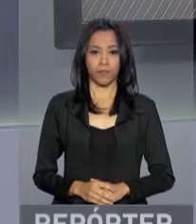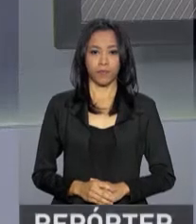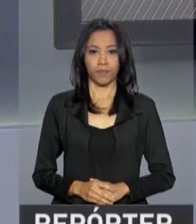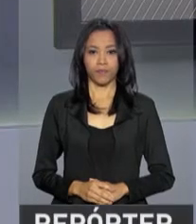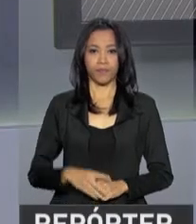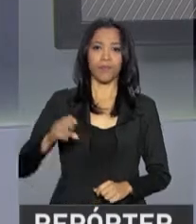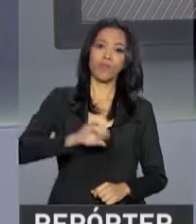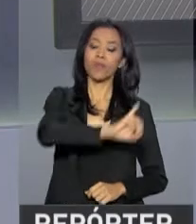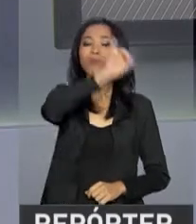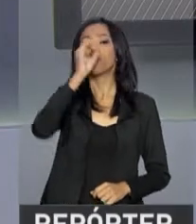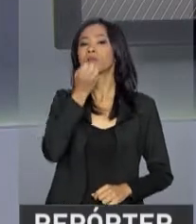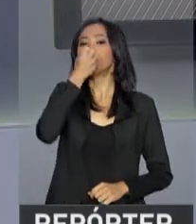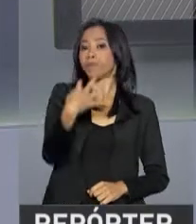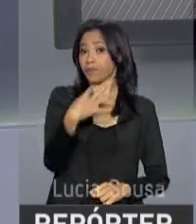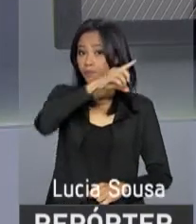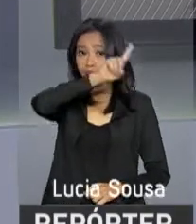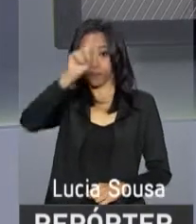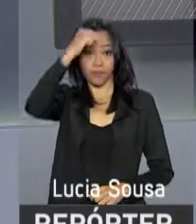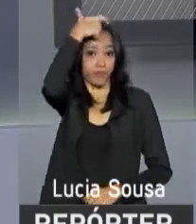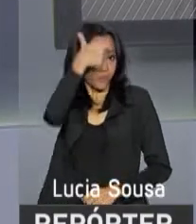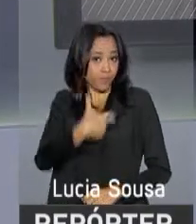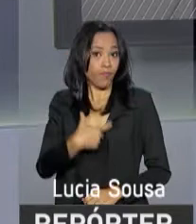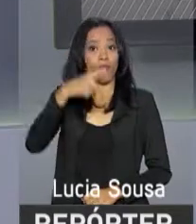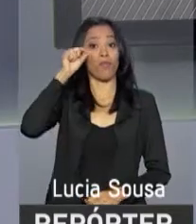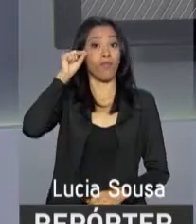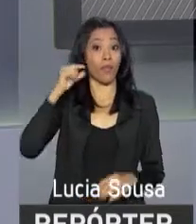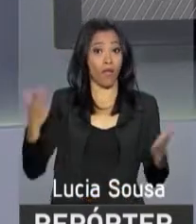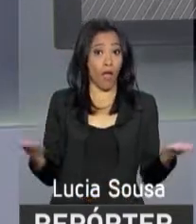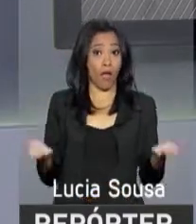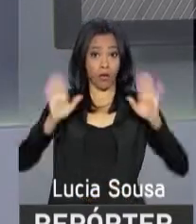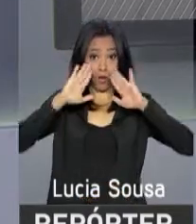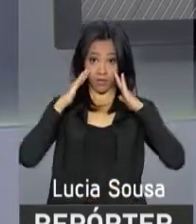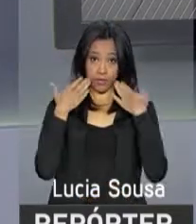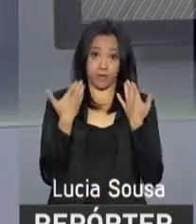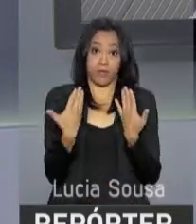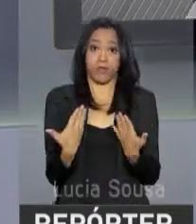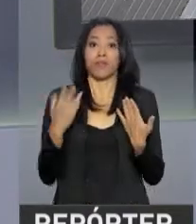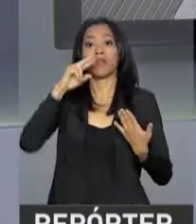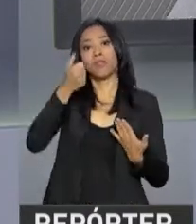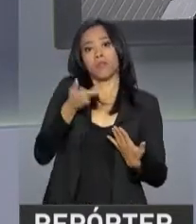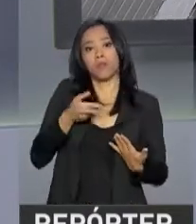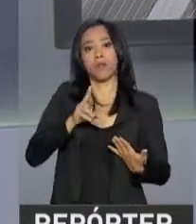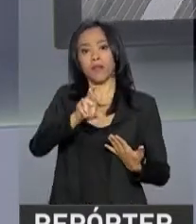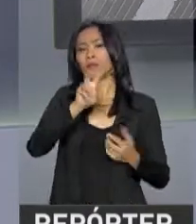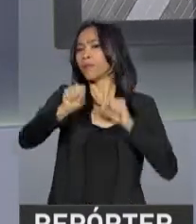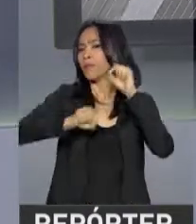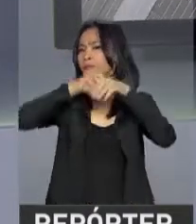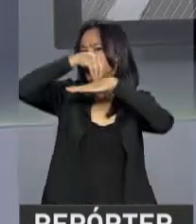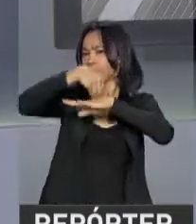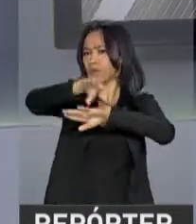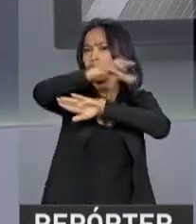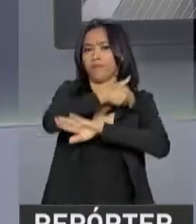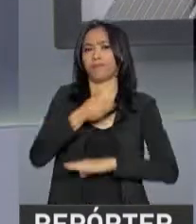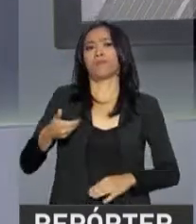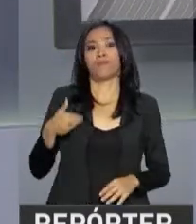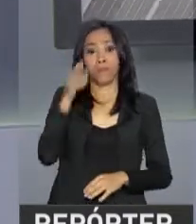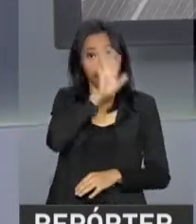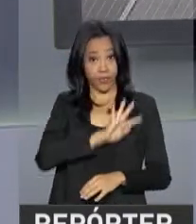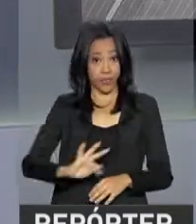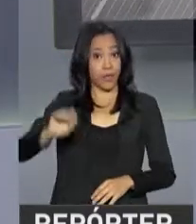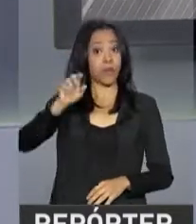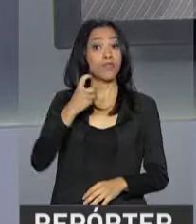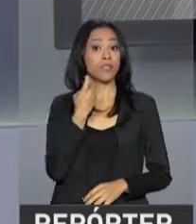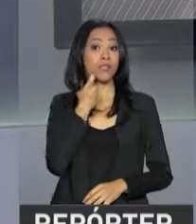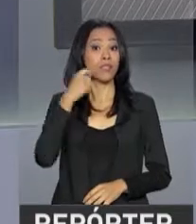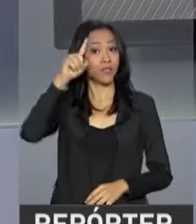olá bom dia eu sou thaíssa dias ea partir de agora você acompanha o repórter nbr com as notícias do governo federal desta